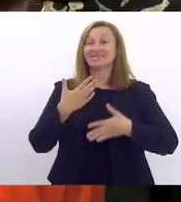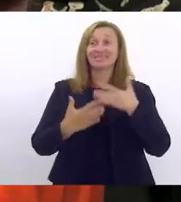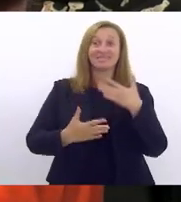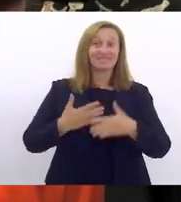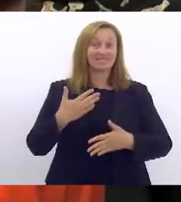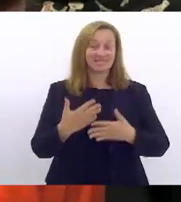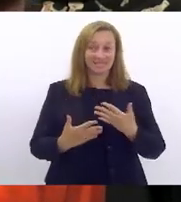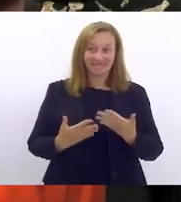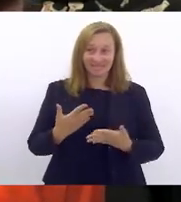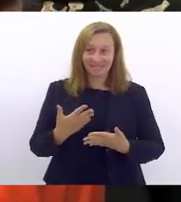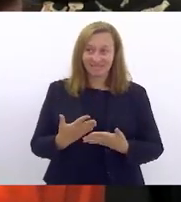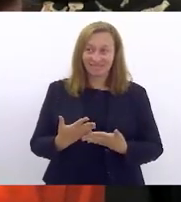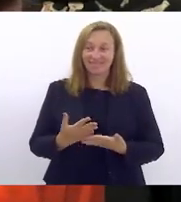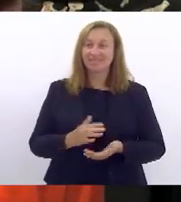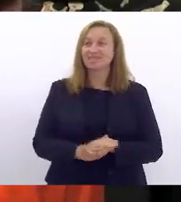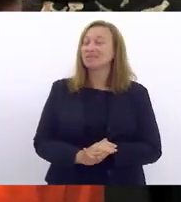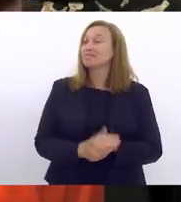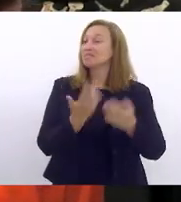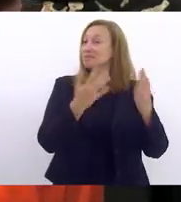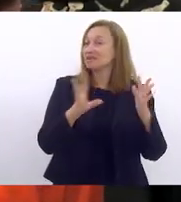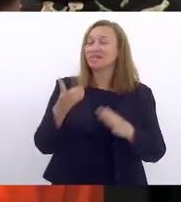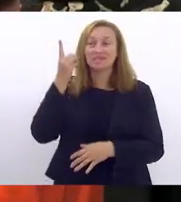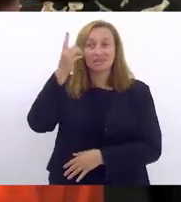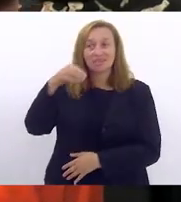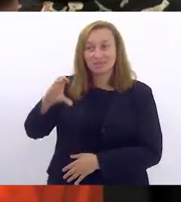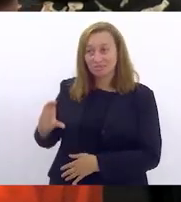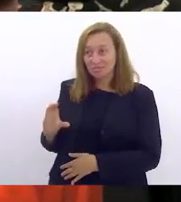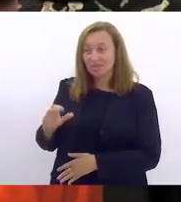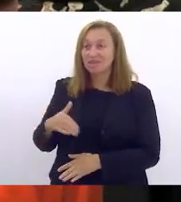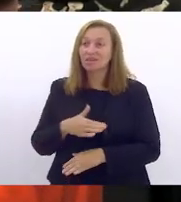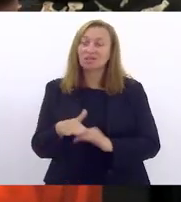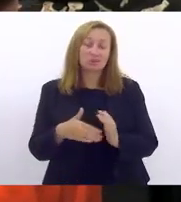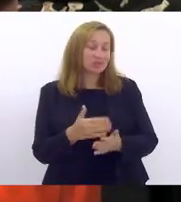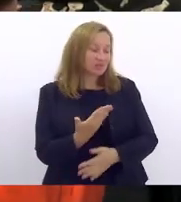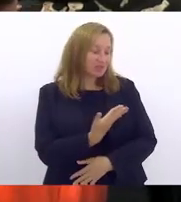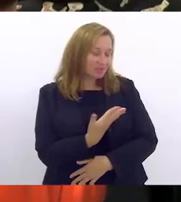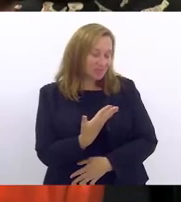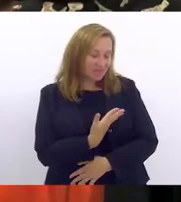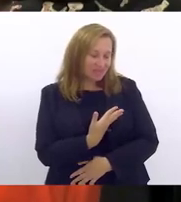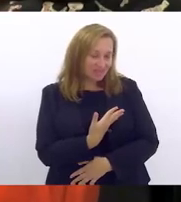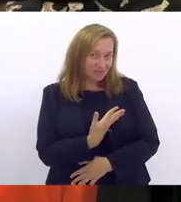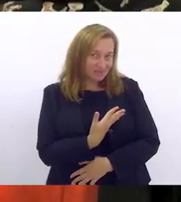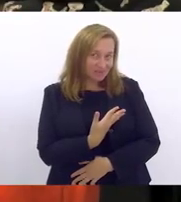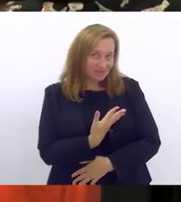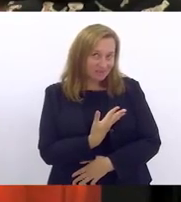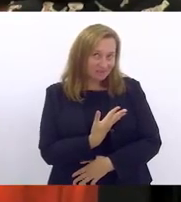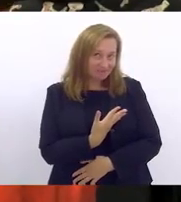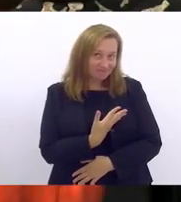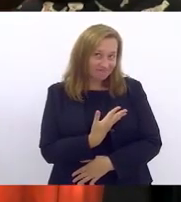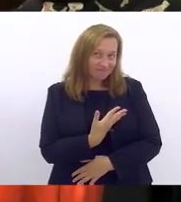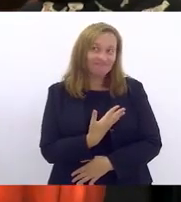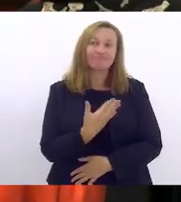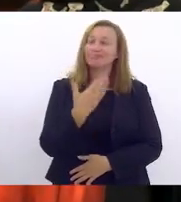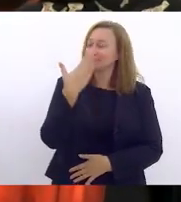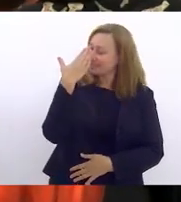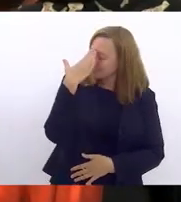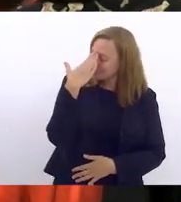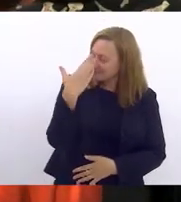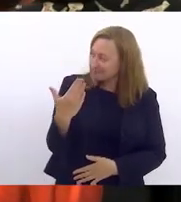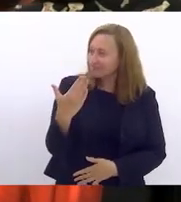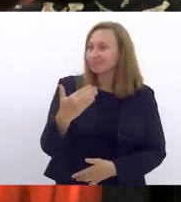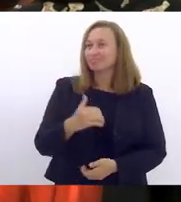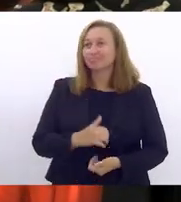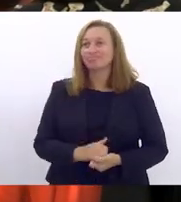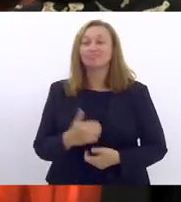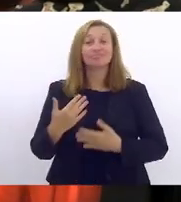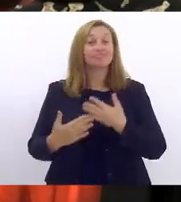aqui. Queria saudar o deputado Carlos Mink, todos os meus companheiros e companheiras da mesa. Agradecer